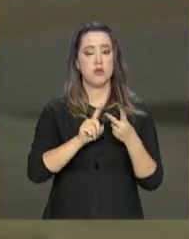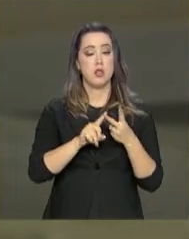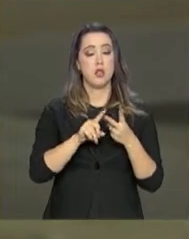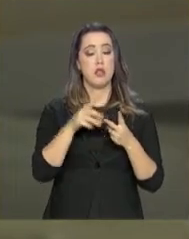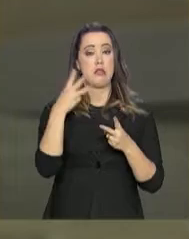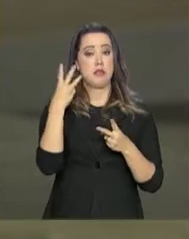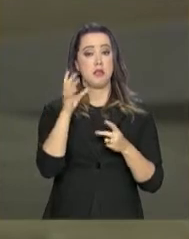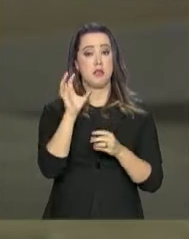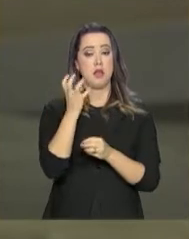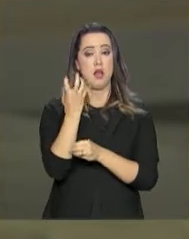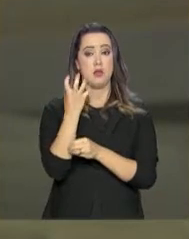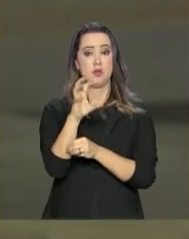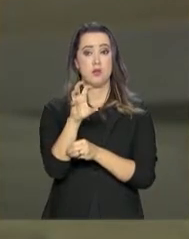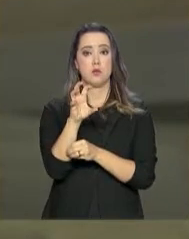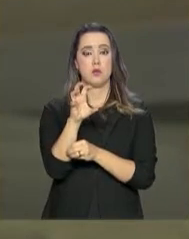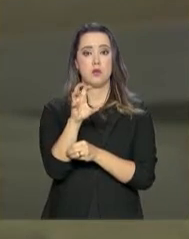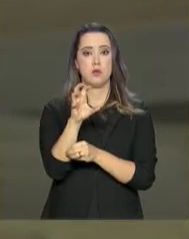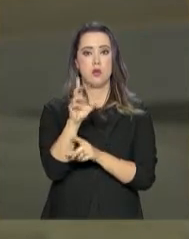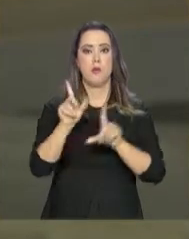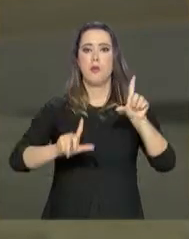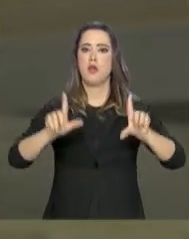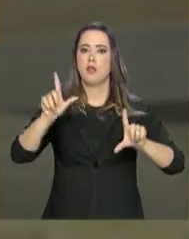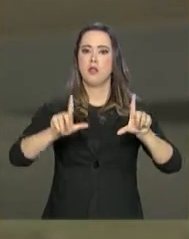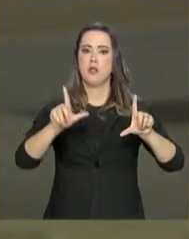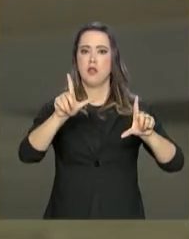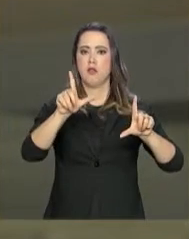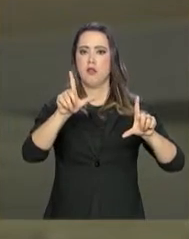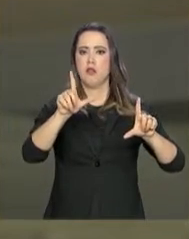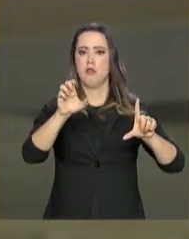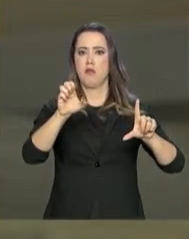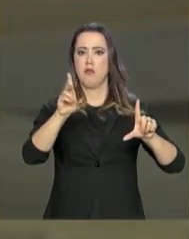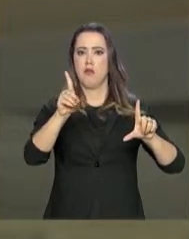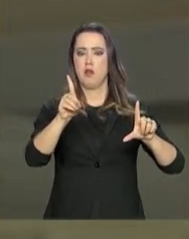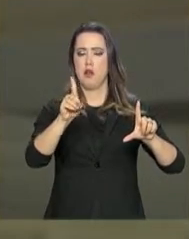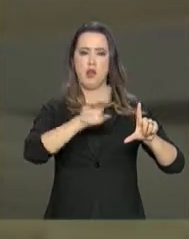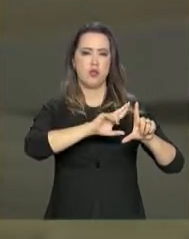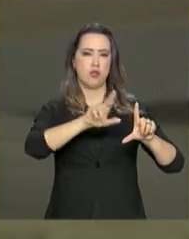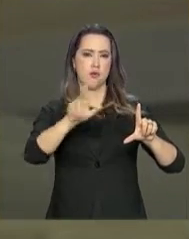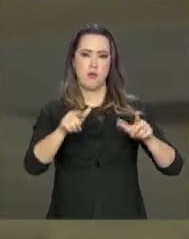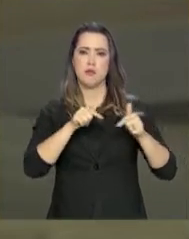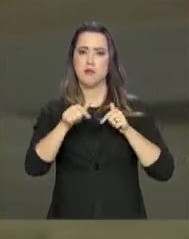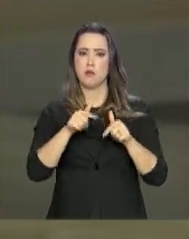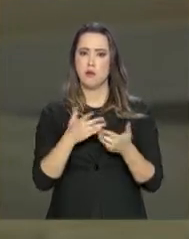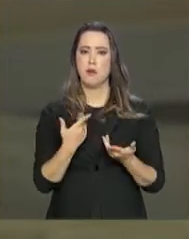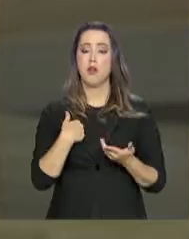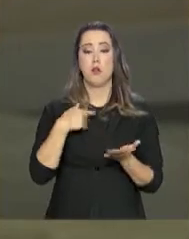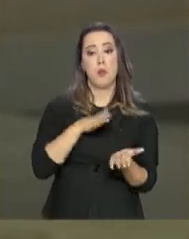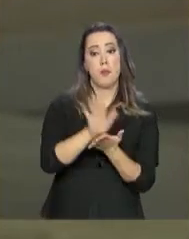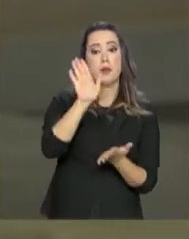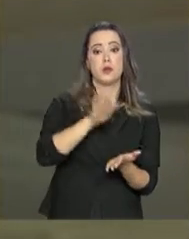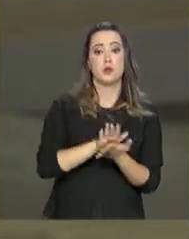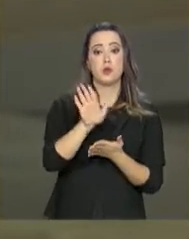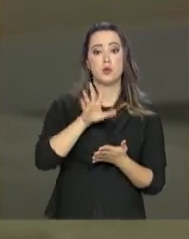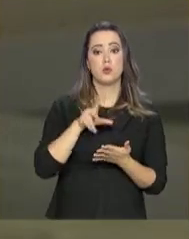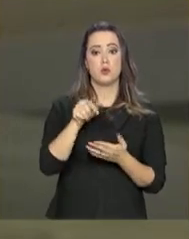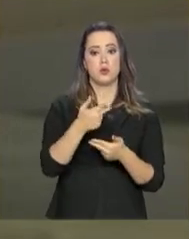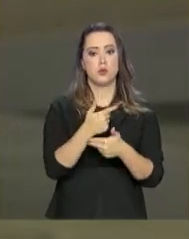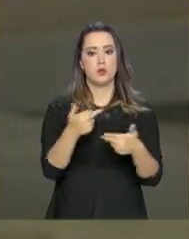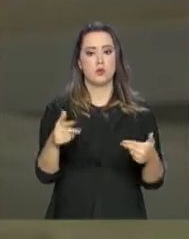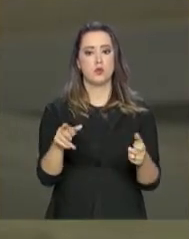cans é uma televisão de led de múltiplas funções uma impressora e todo o mobiliário